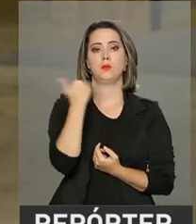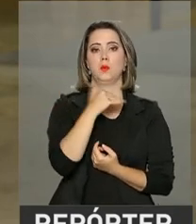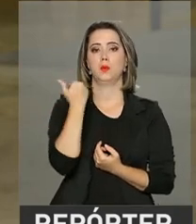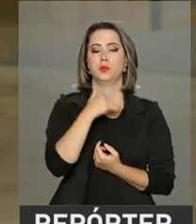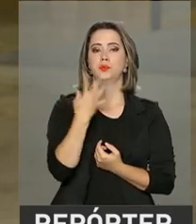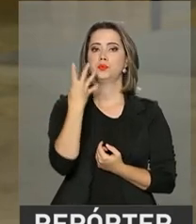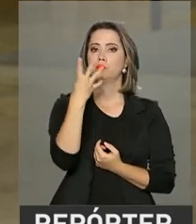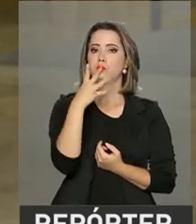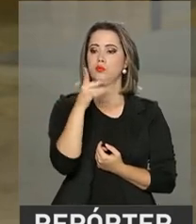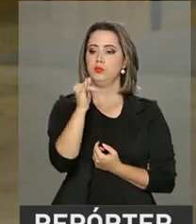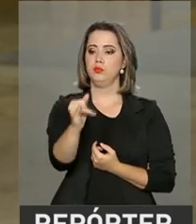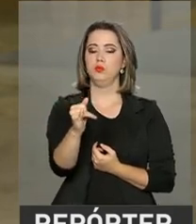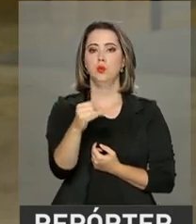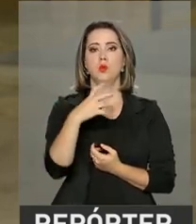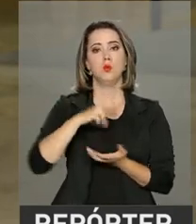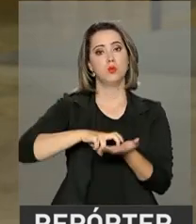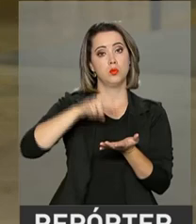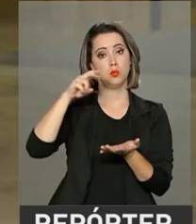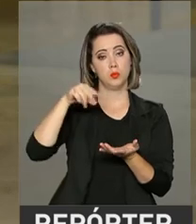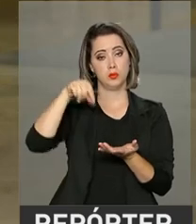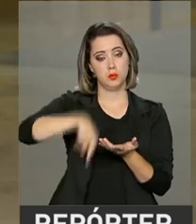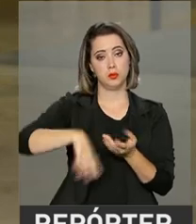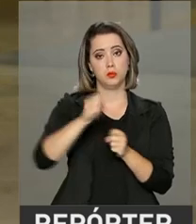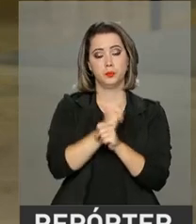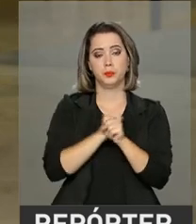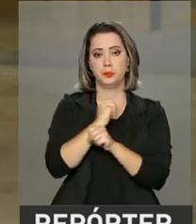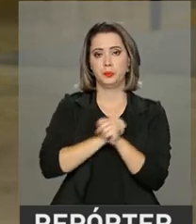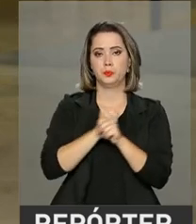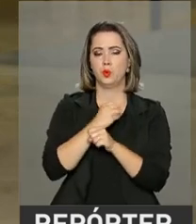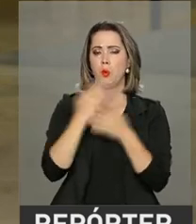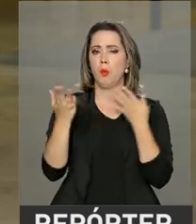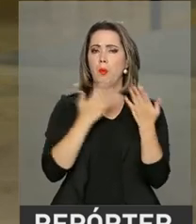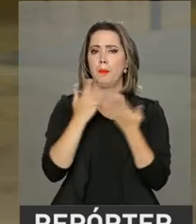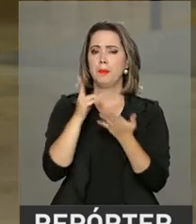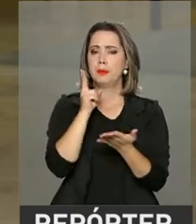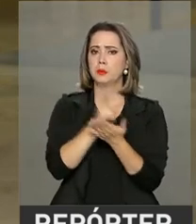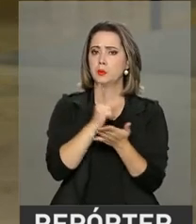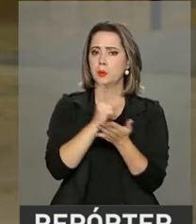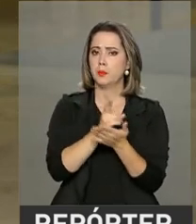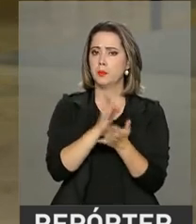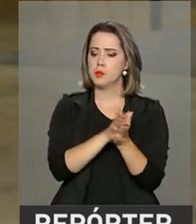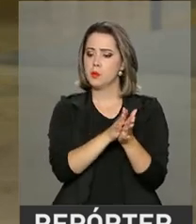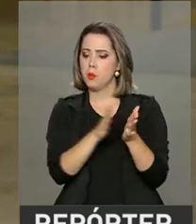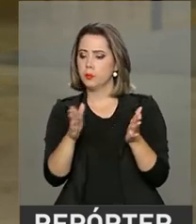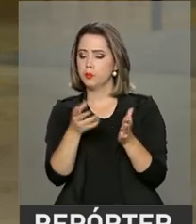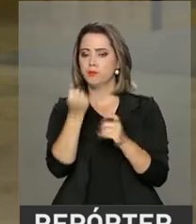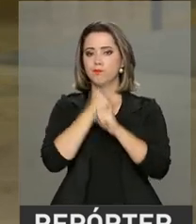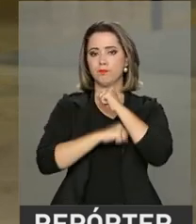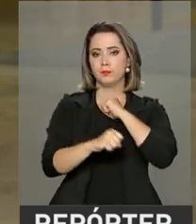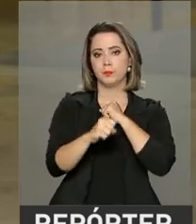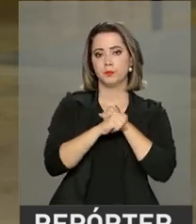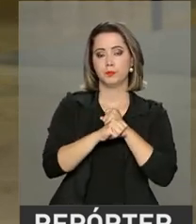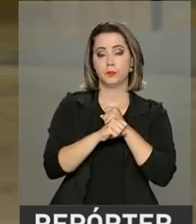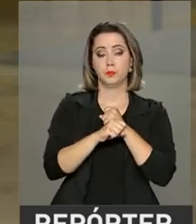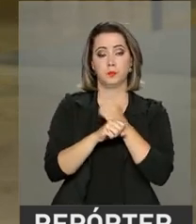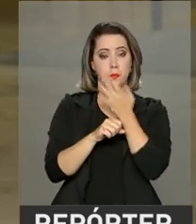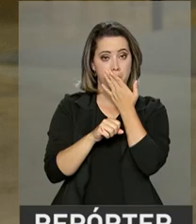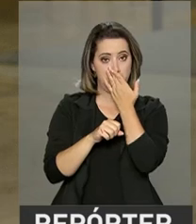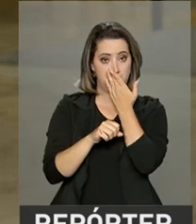nos 4 dias de Páscoa deste ano em relação aos 4 dias de feriado do ano passado. No ano passado